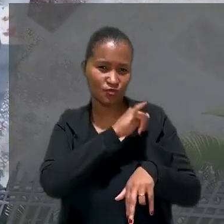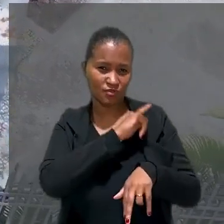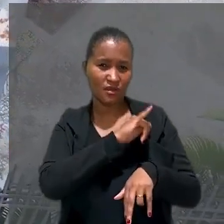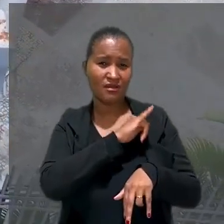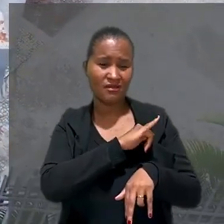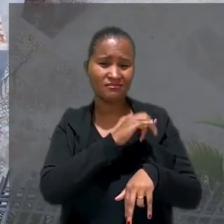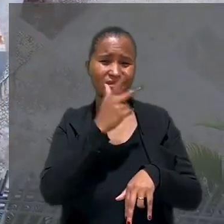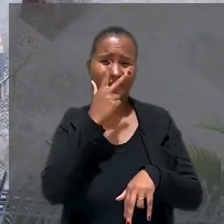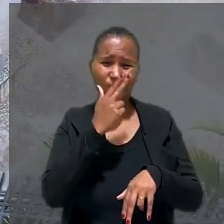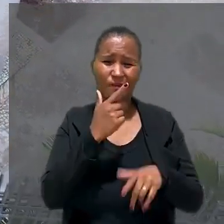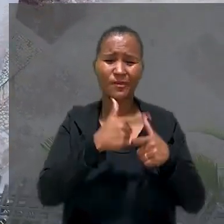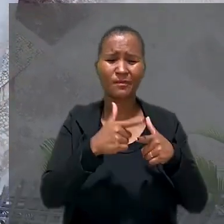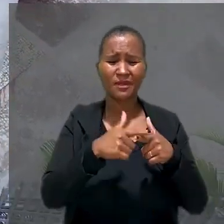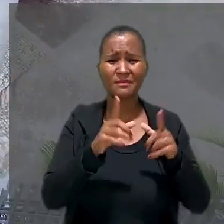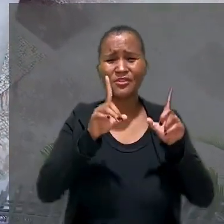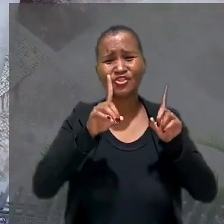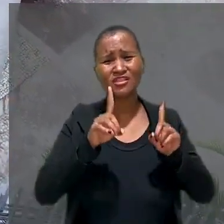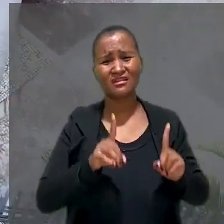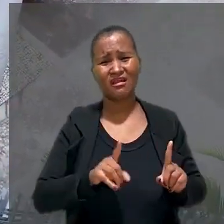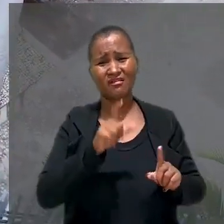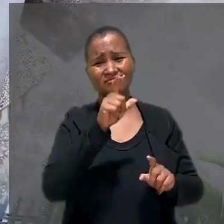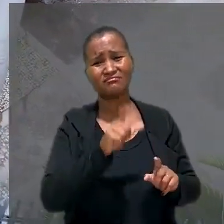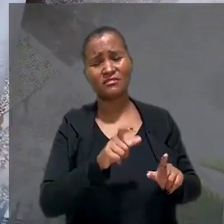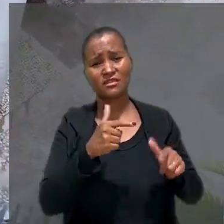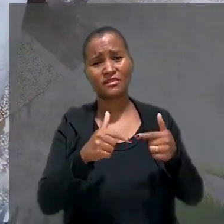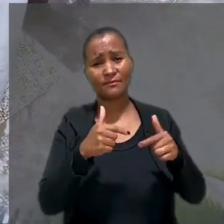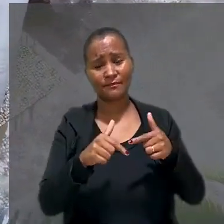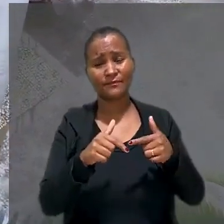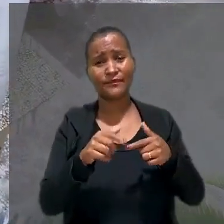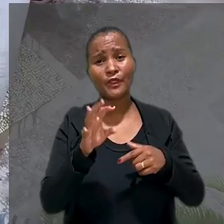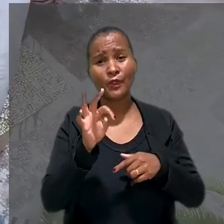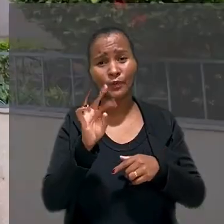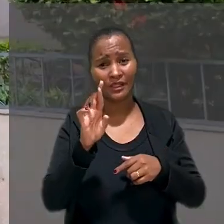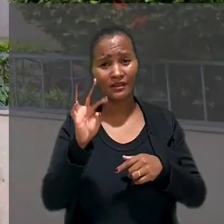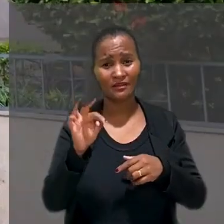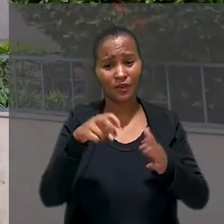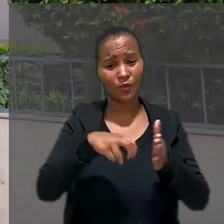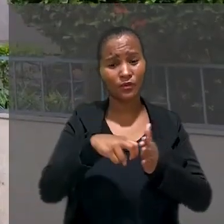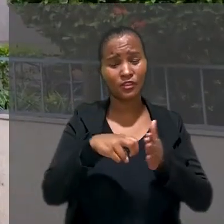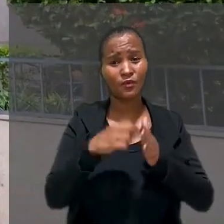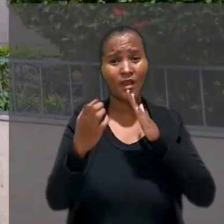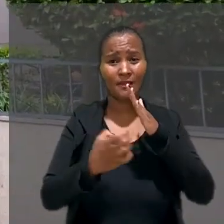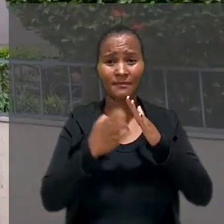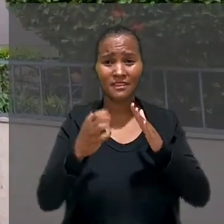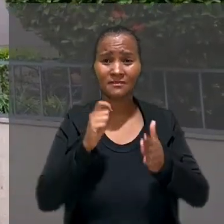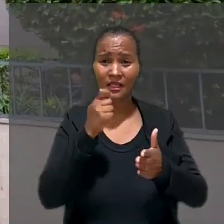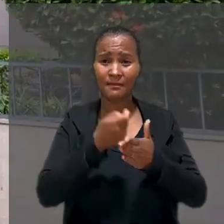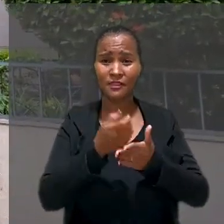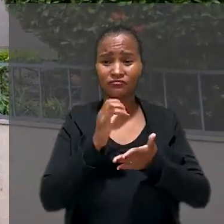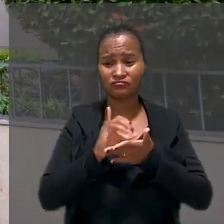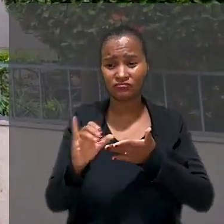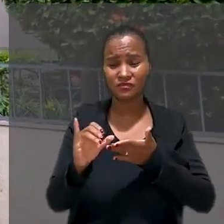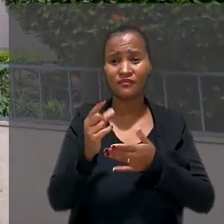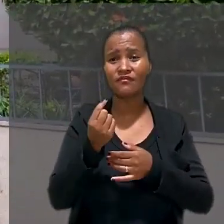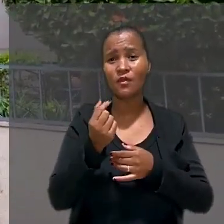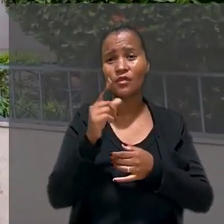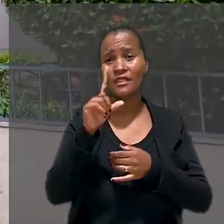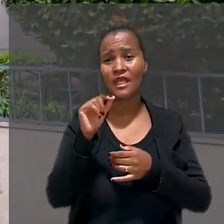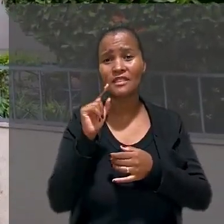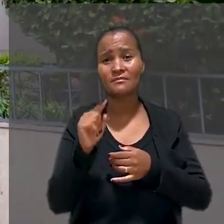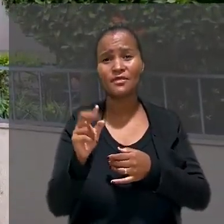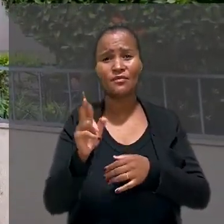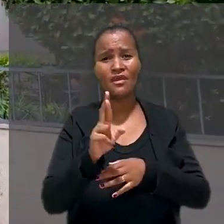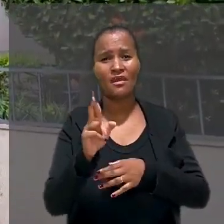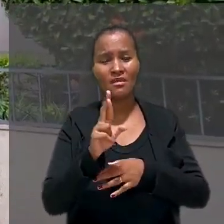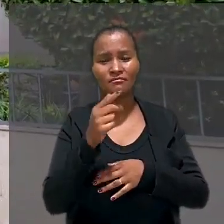contrato gerou lesão à dignidade do trabalhador. O TRT, então, condenou a empresa ao pagamento de indenização no valor de R$10